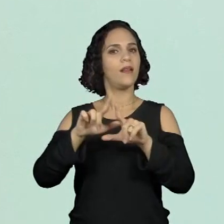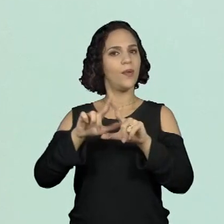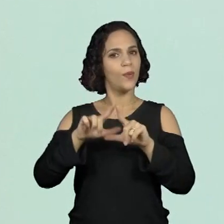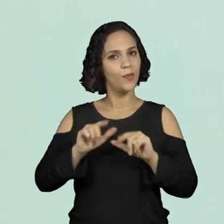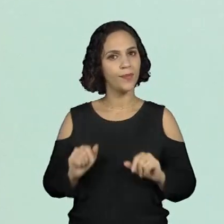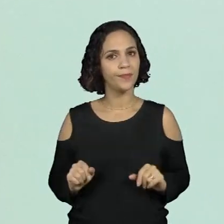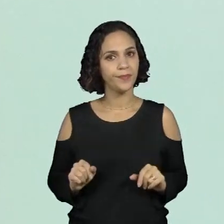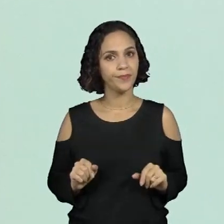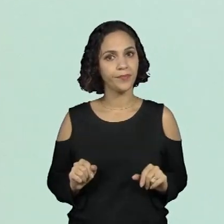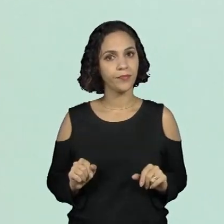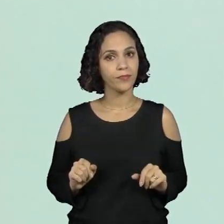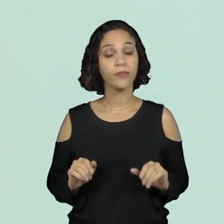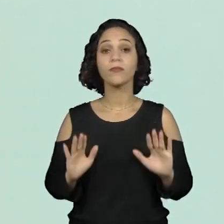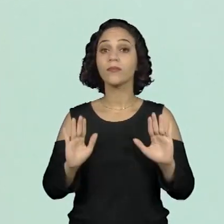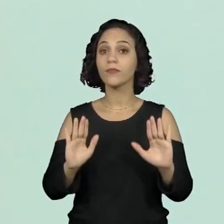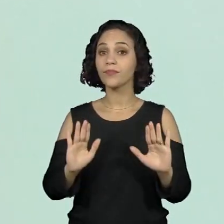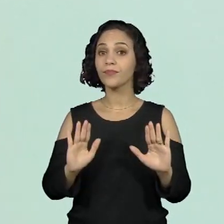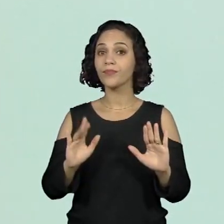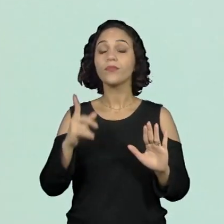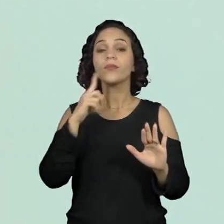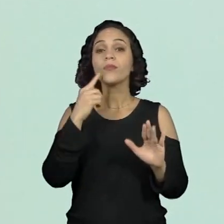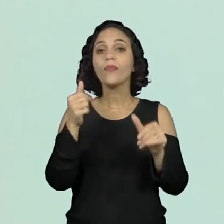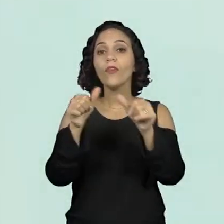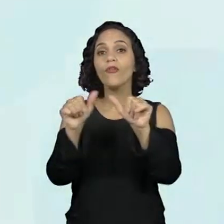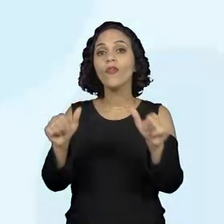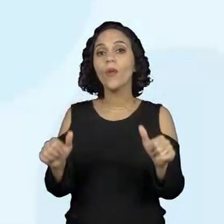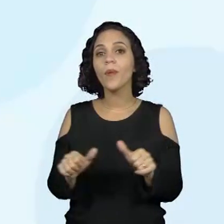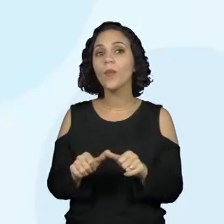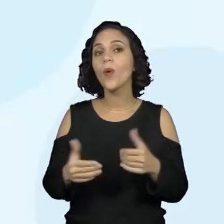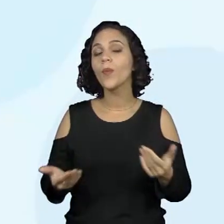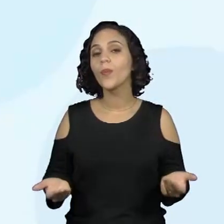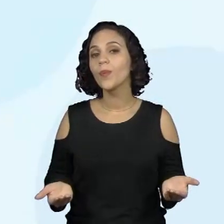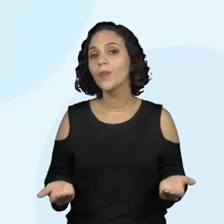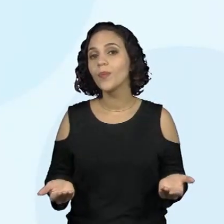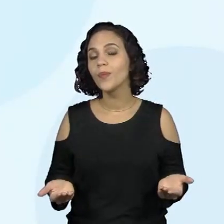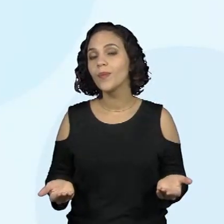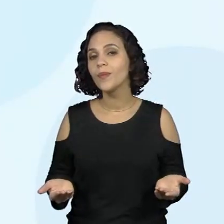Então, qual é a forma?